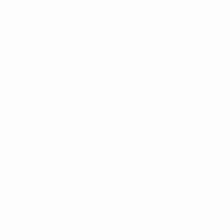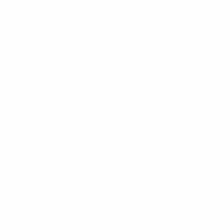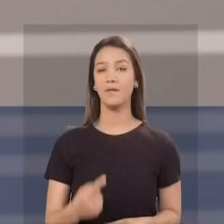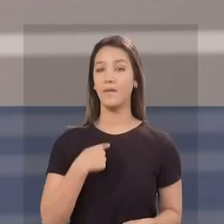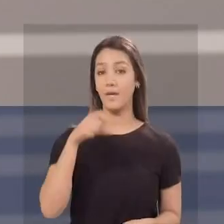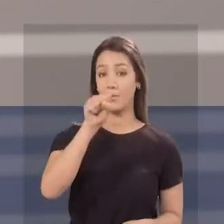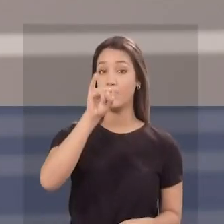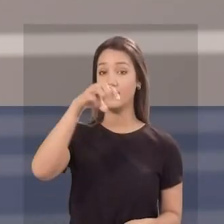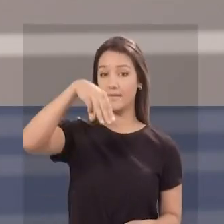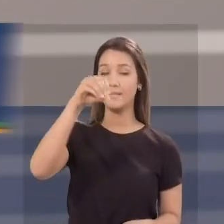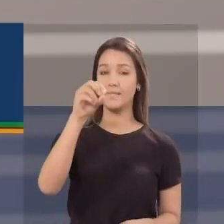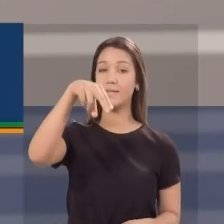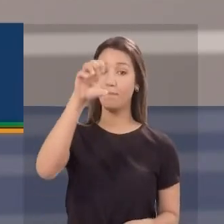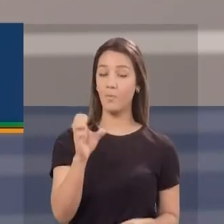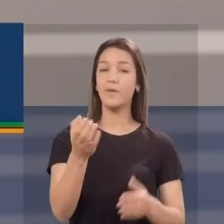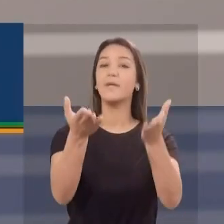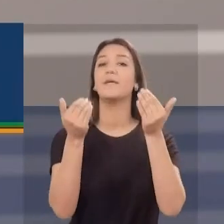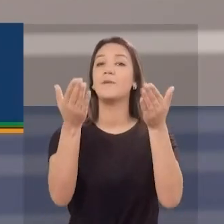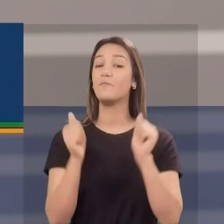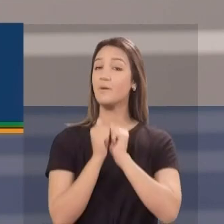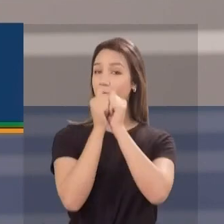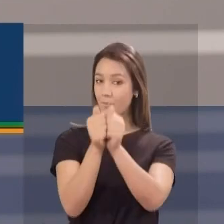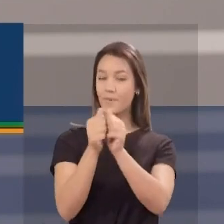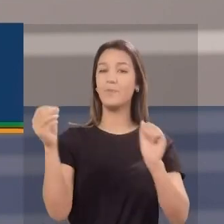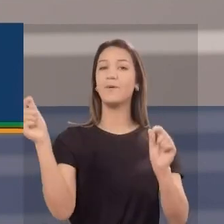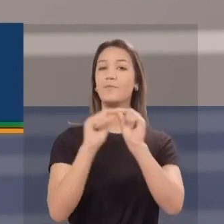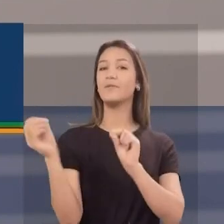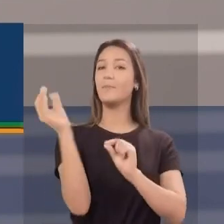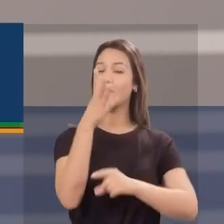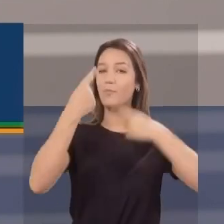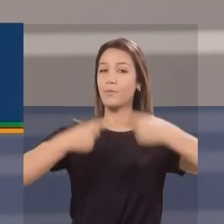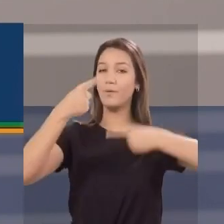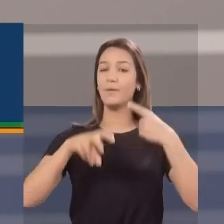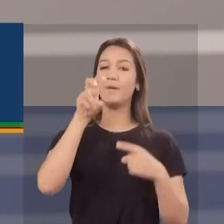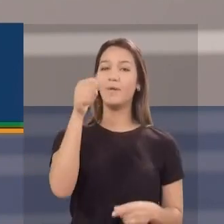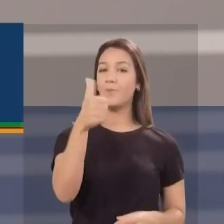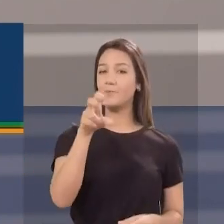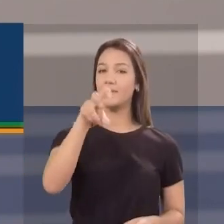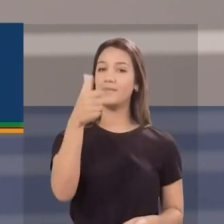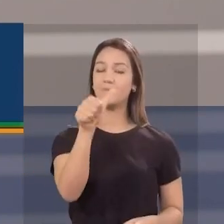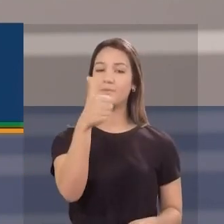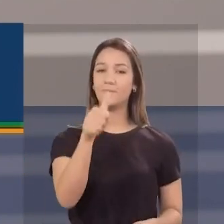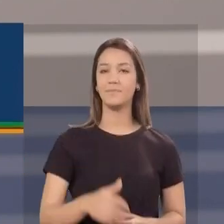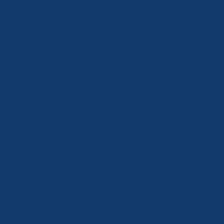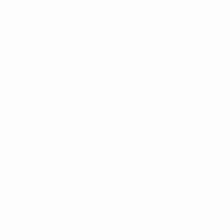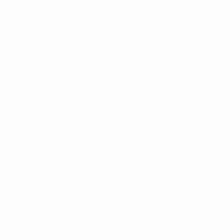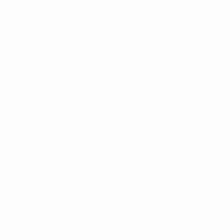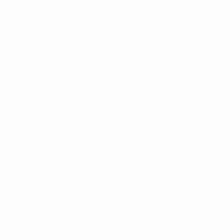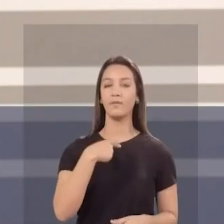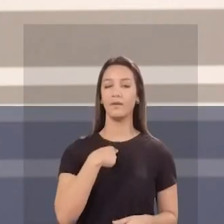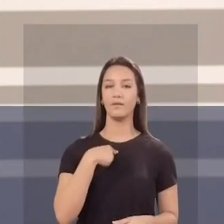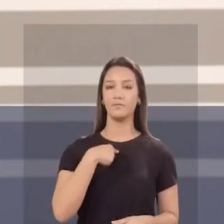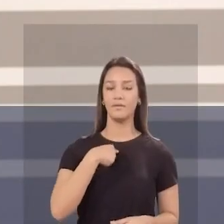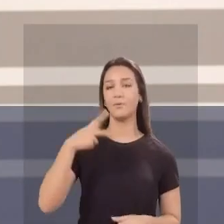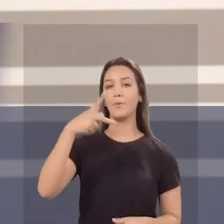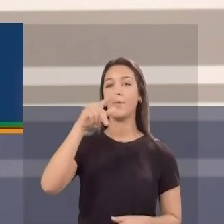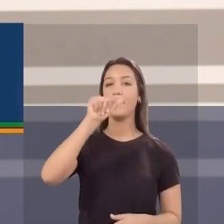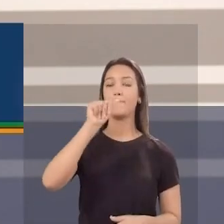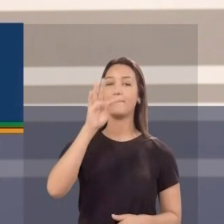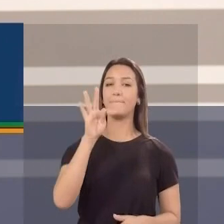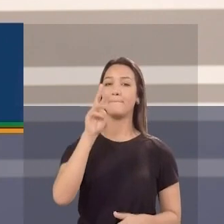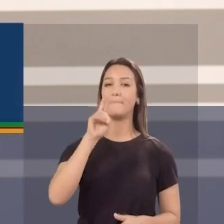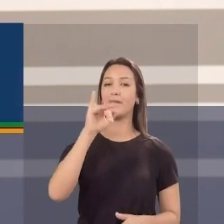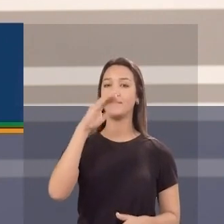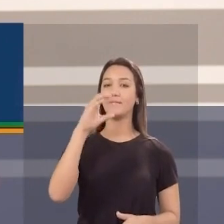É 11. Sou a Simone Flores. Venha comigo fazer uma nova política. 11.511. É 11. Inspetor